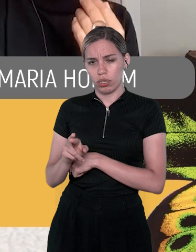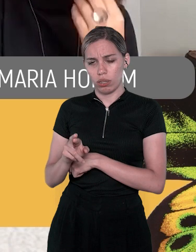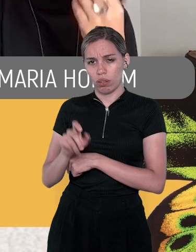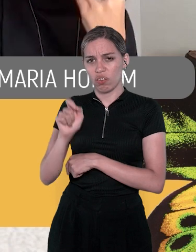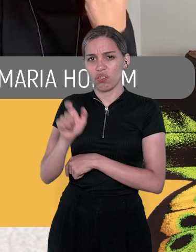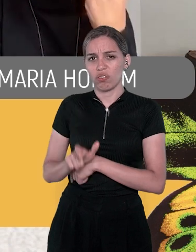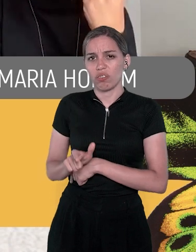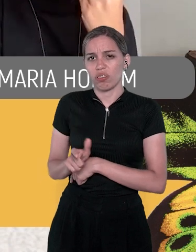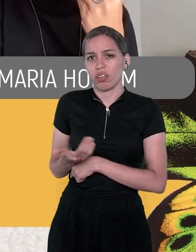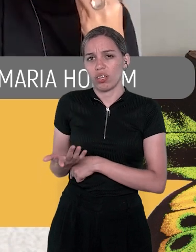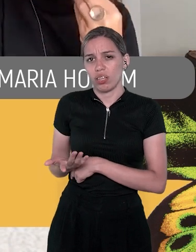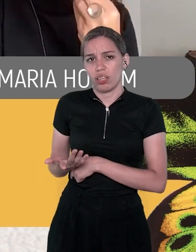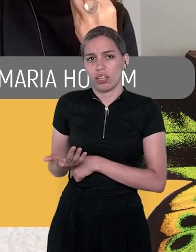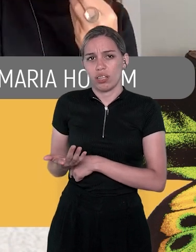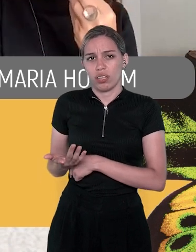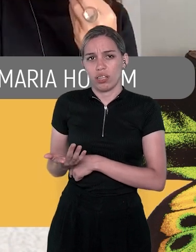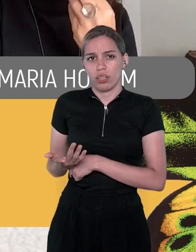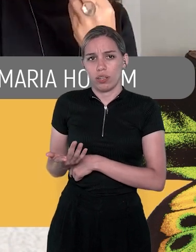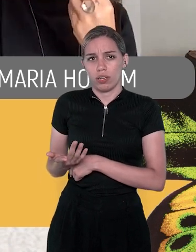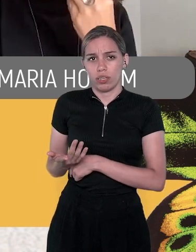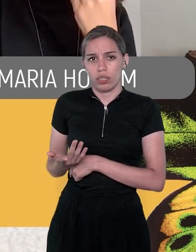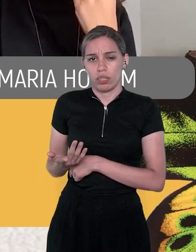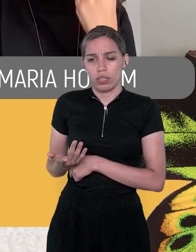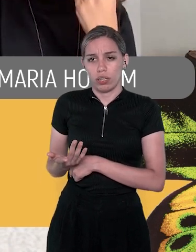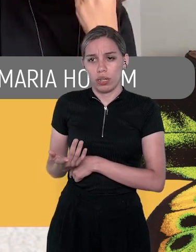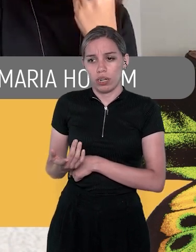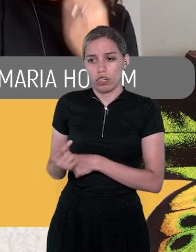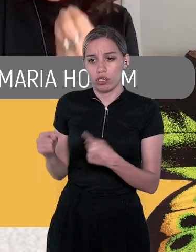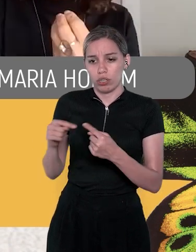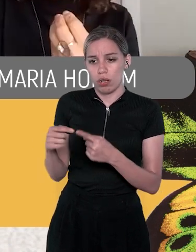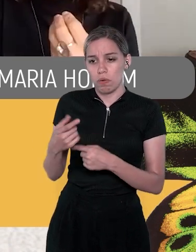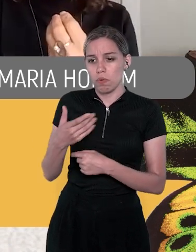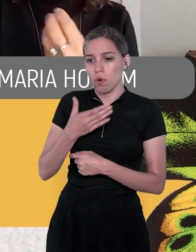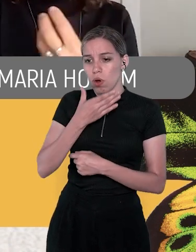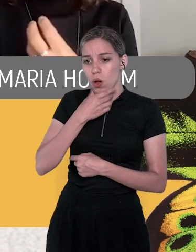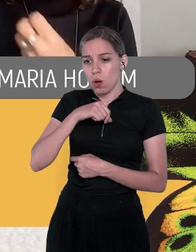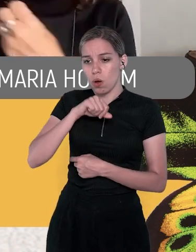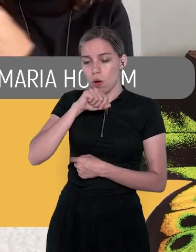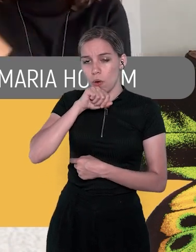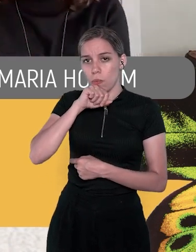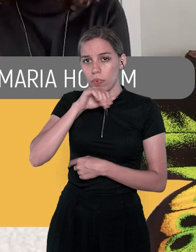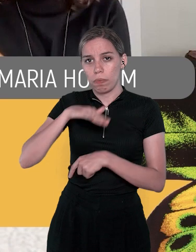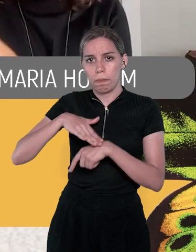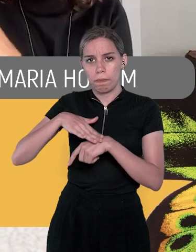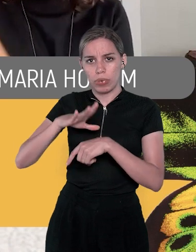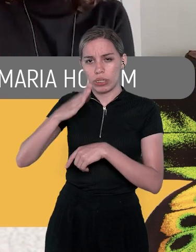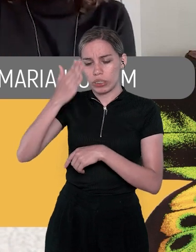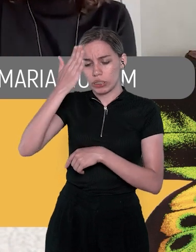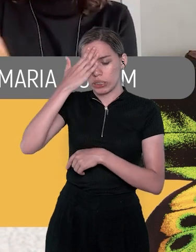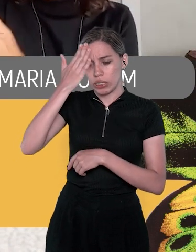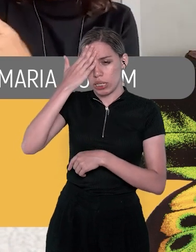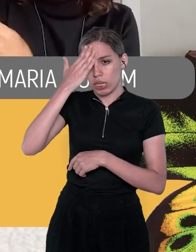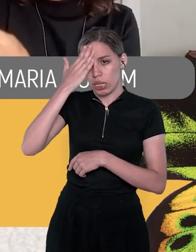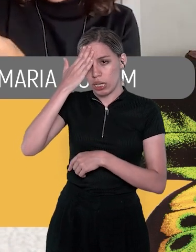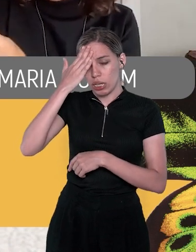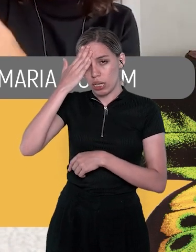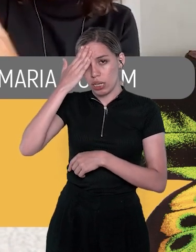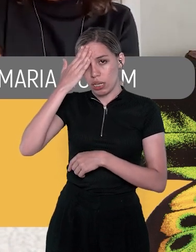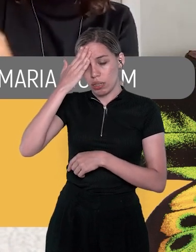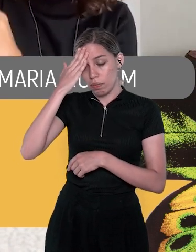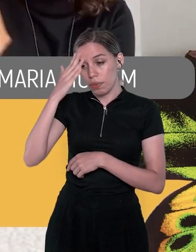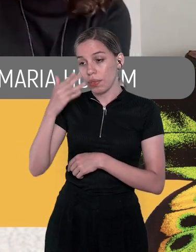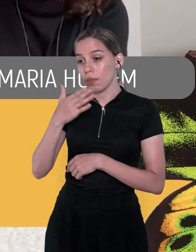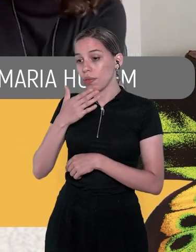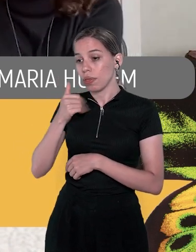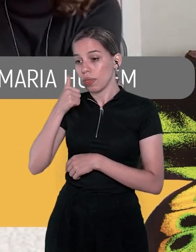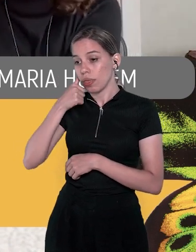certa sabedoria muito nesse pai, em detrimento da mãe, que é a algoz intelectual